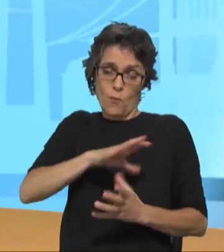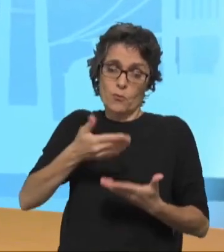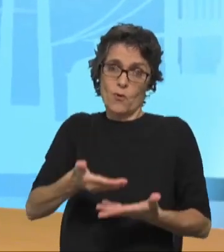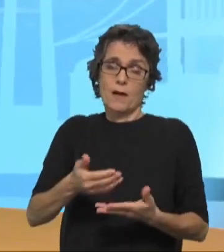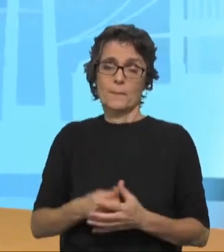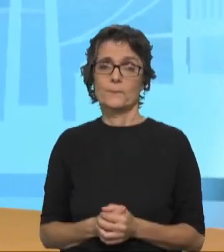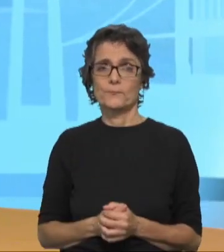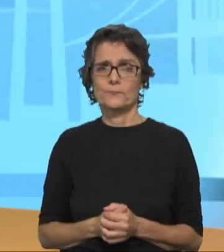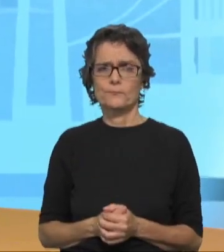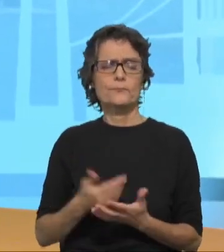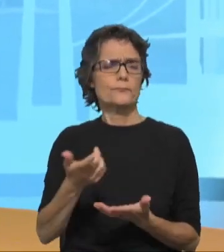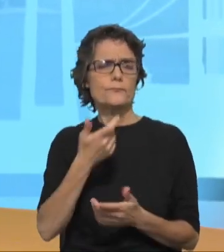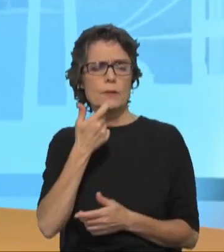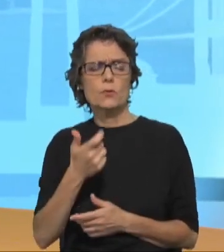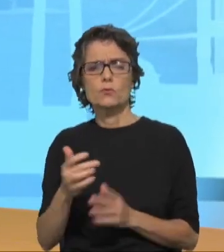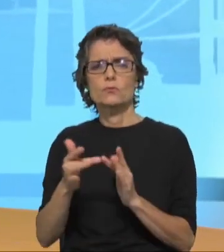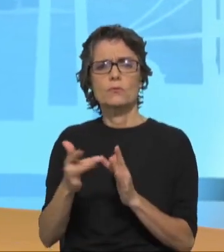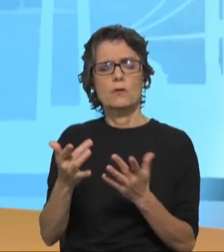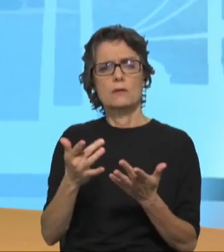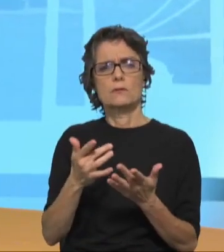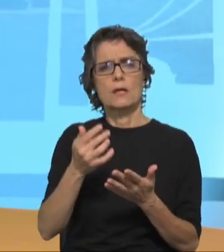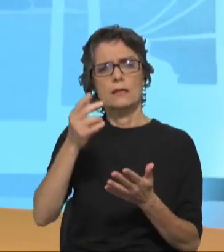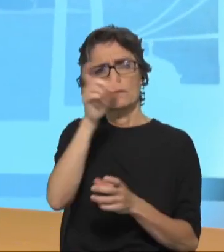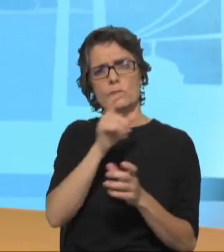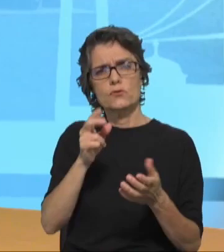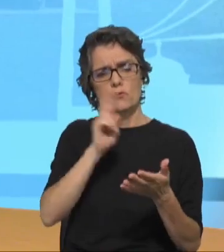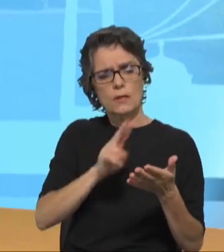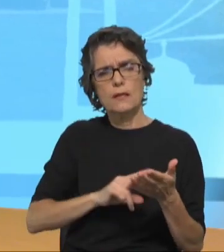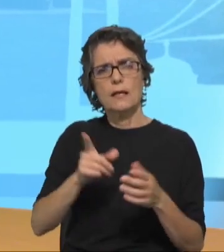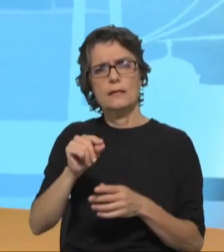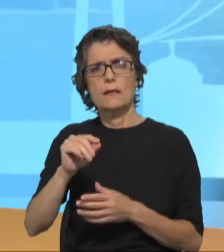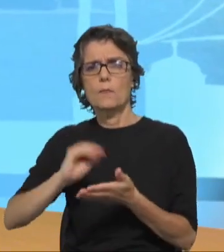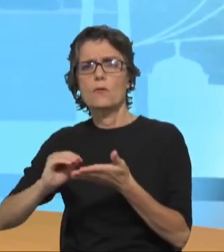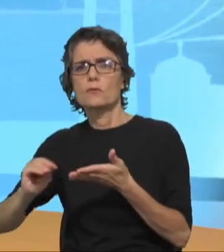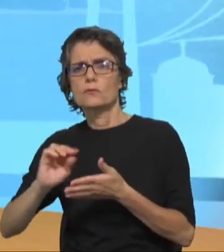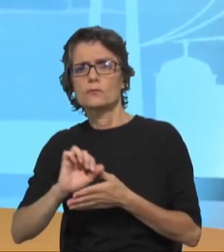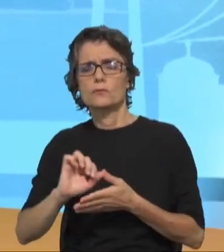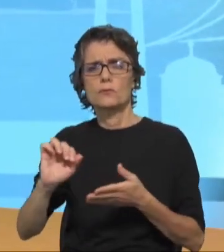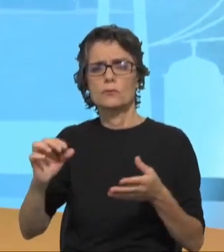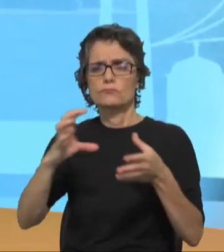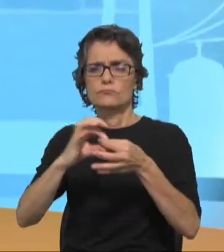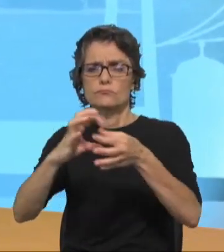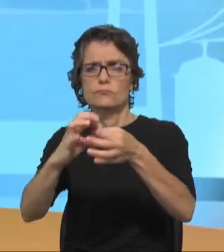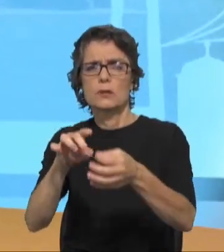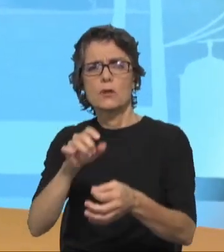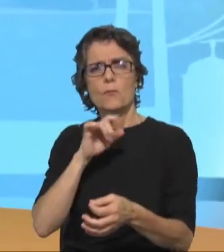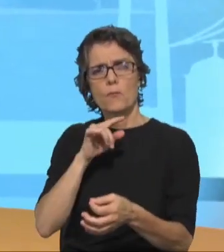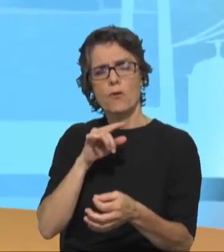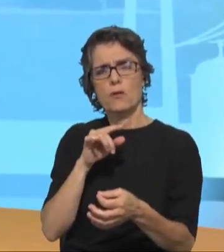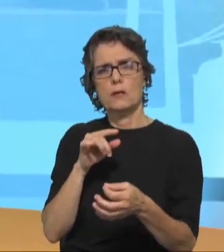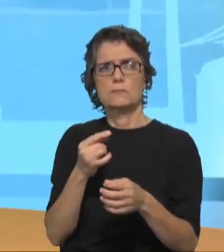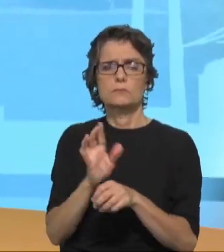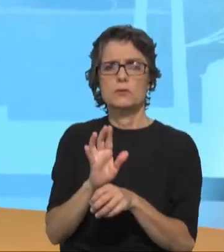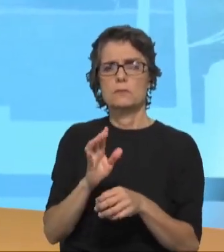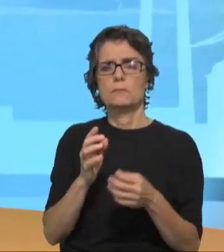entre leitores e os seus autores. É também uma proximidade que pode ajudar a fidelizar um público, por